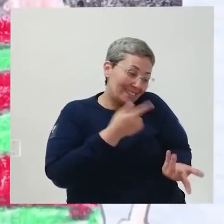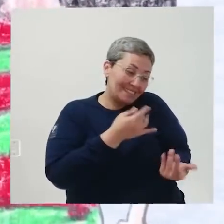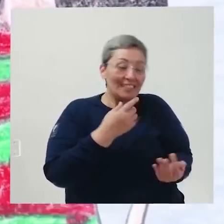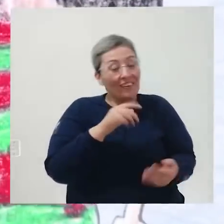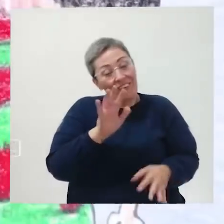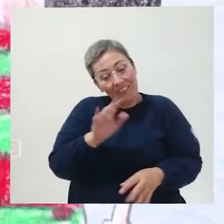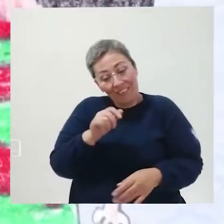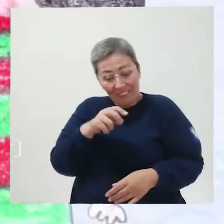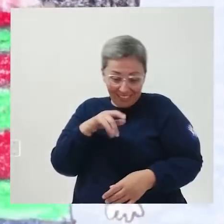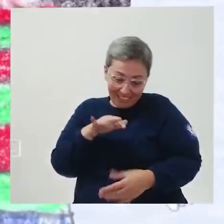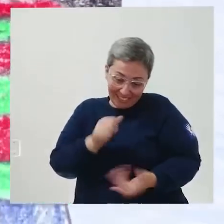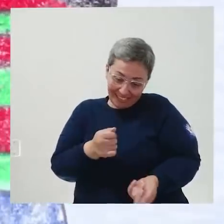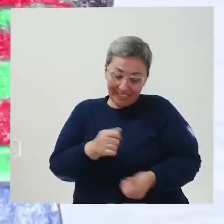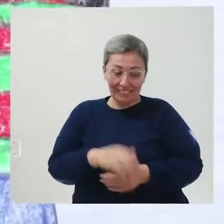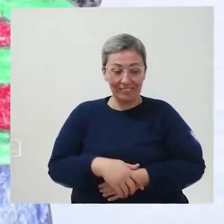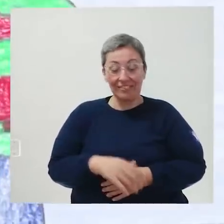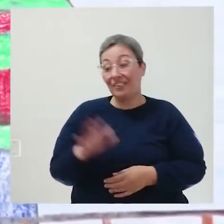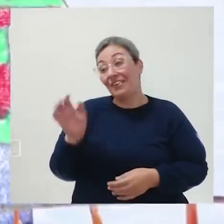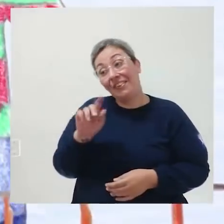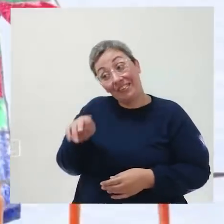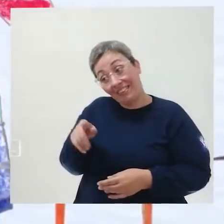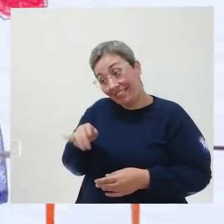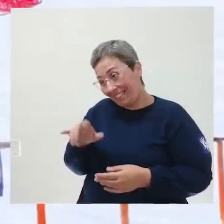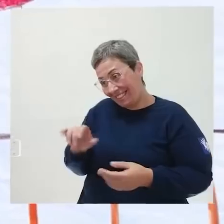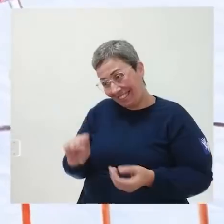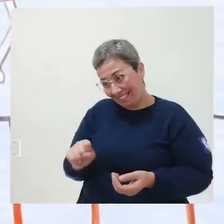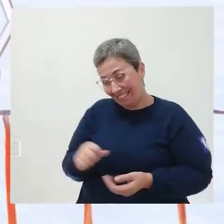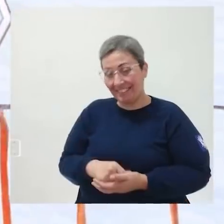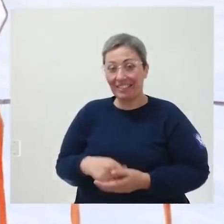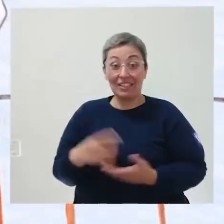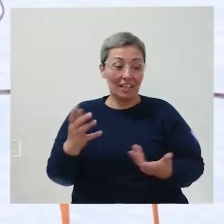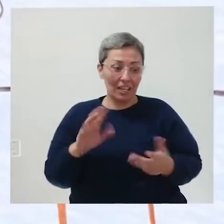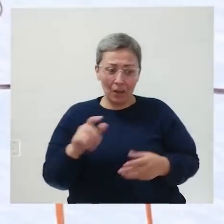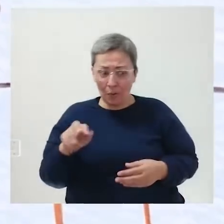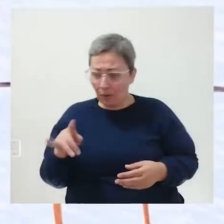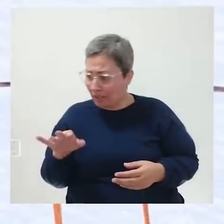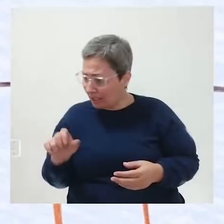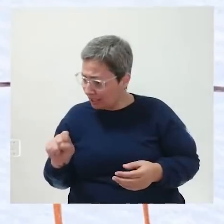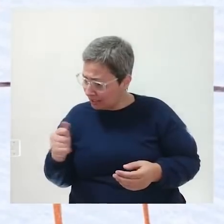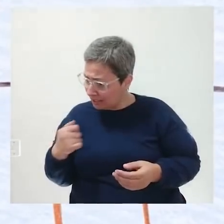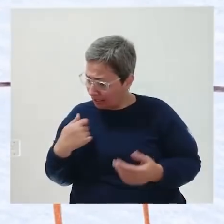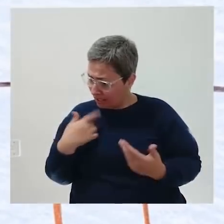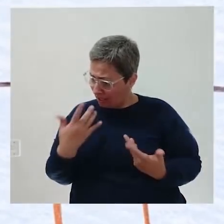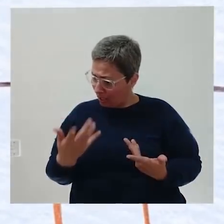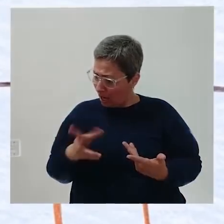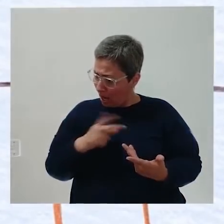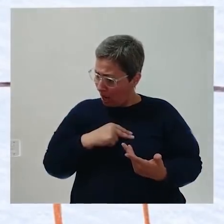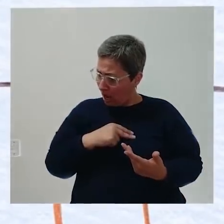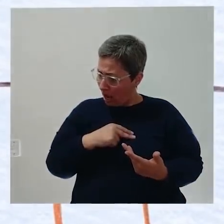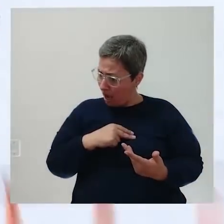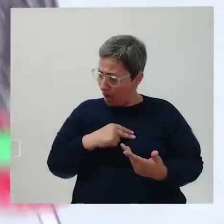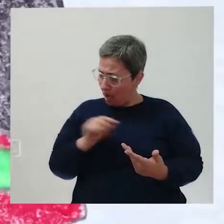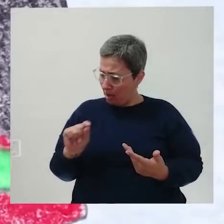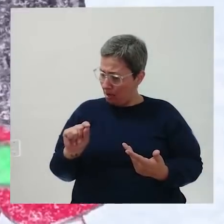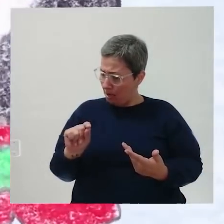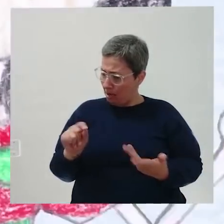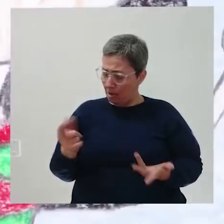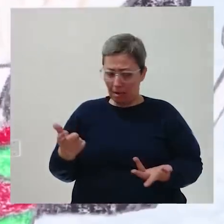Oi, Margarida! Oi, Maria Sem Vergonha! Oi, Hortência!